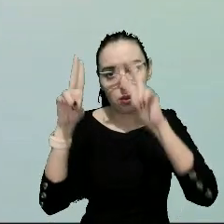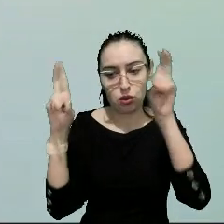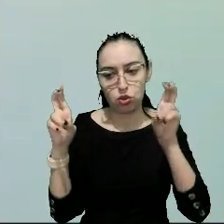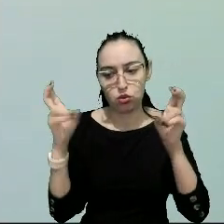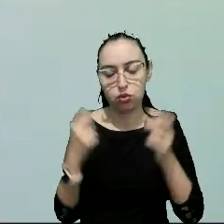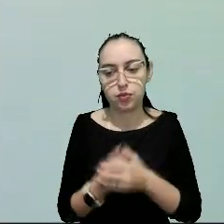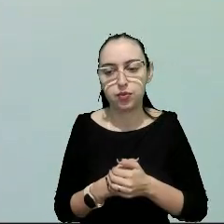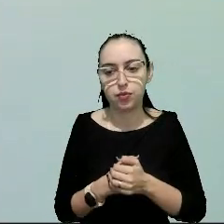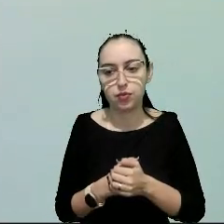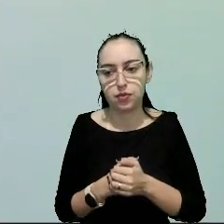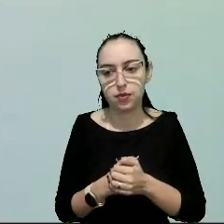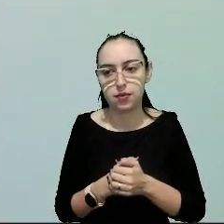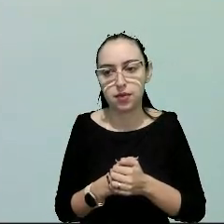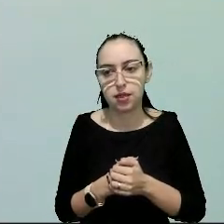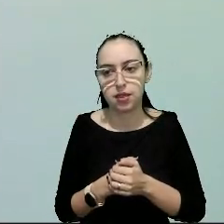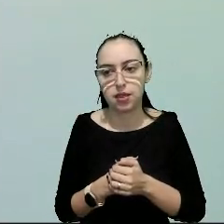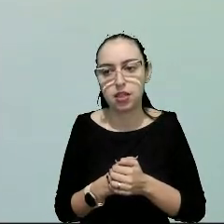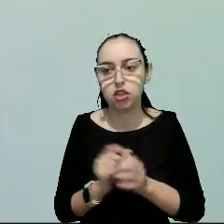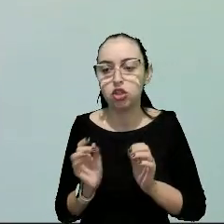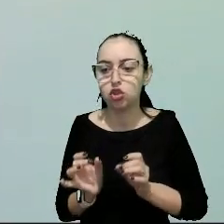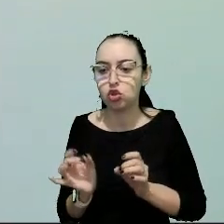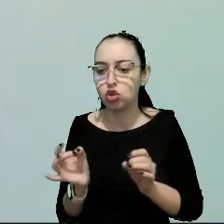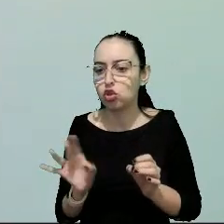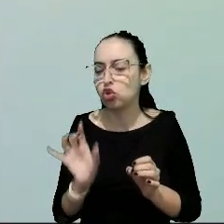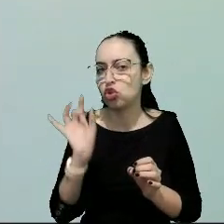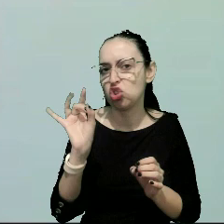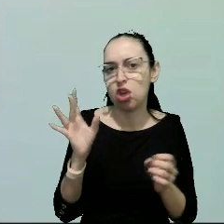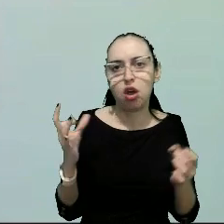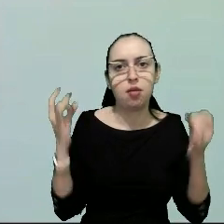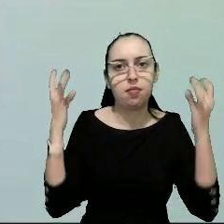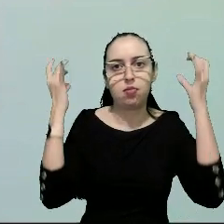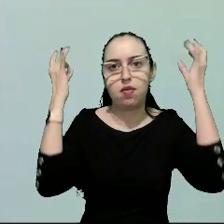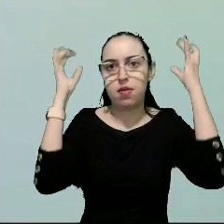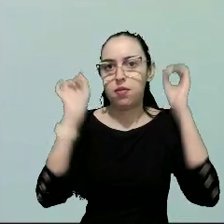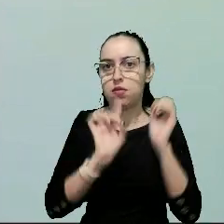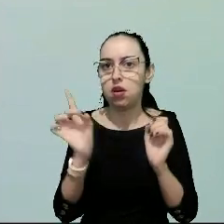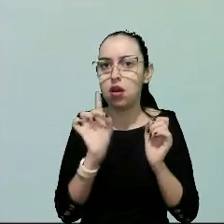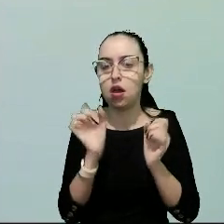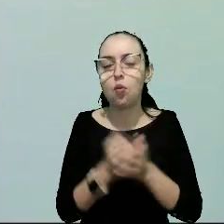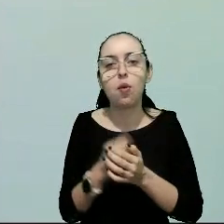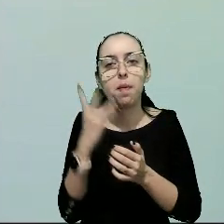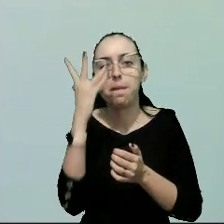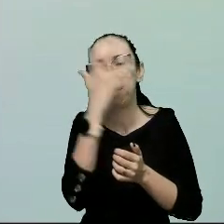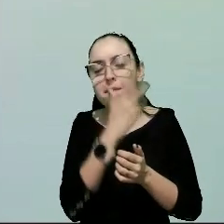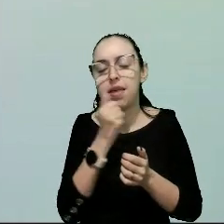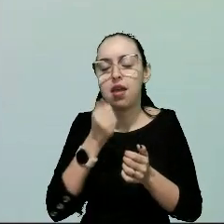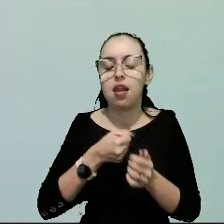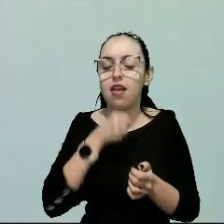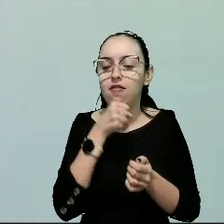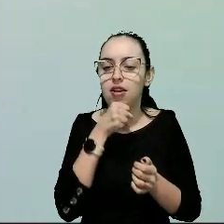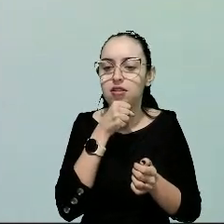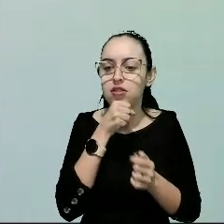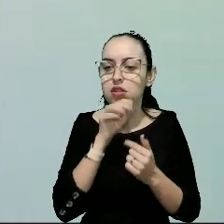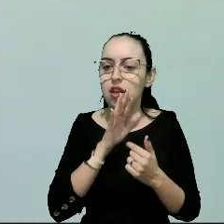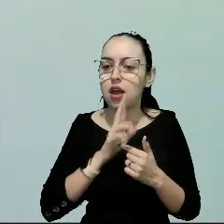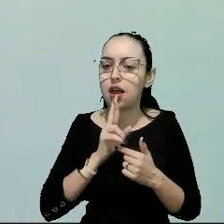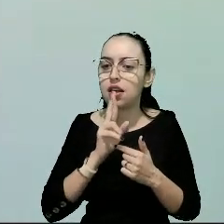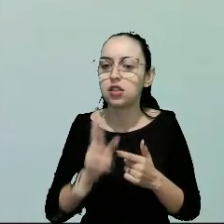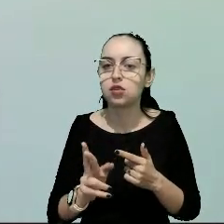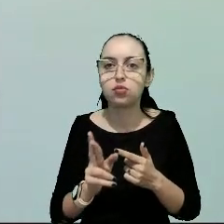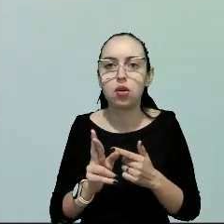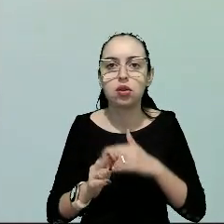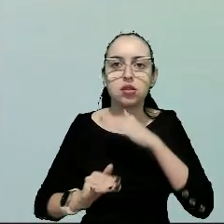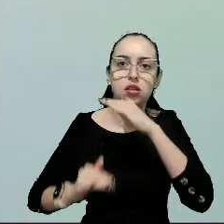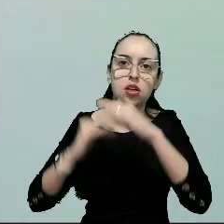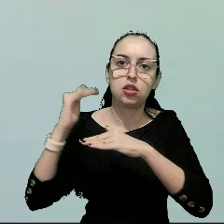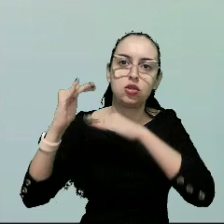importante destacar, apenas para celebridades, A bela velhice é o